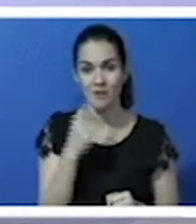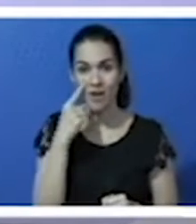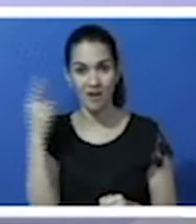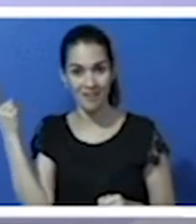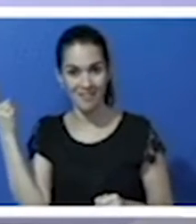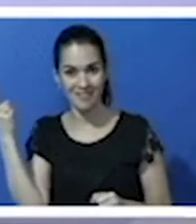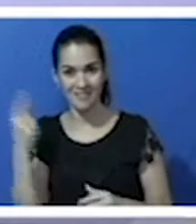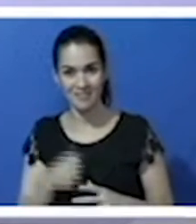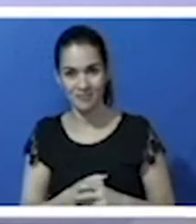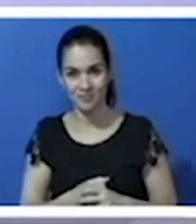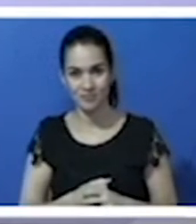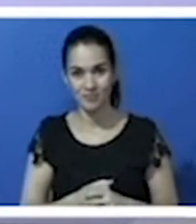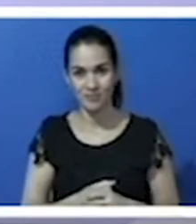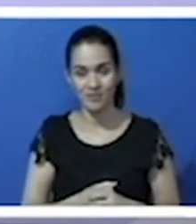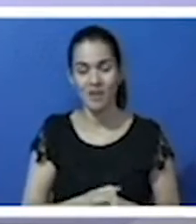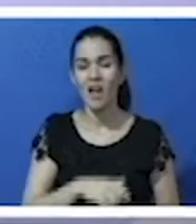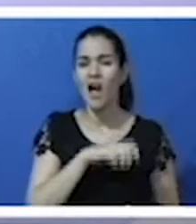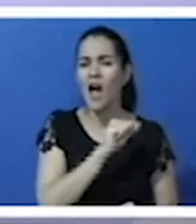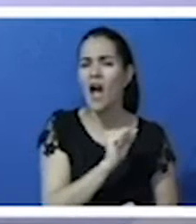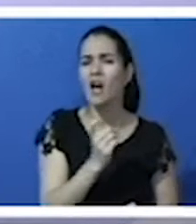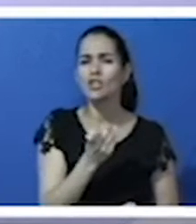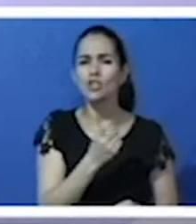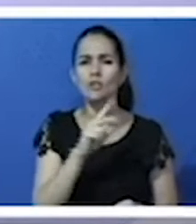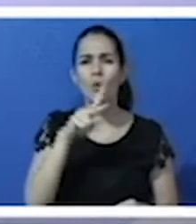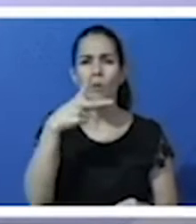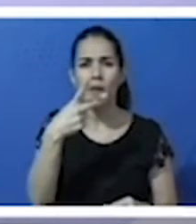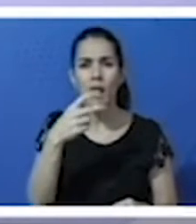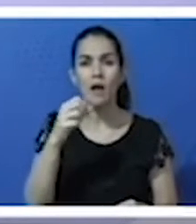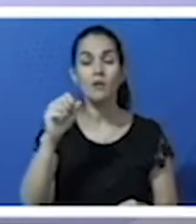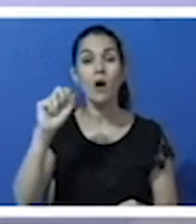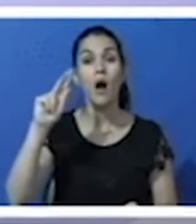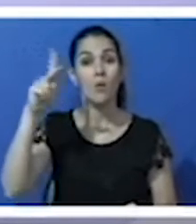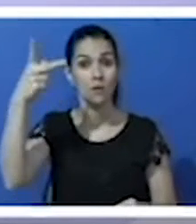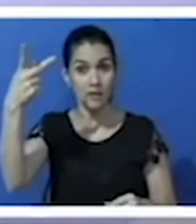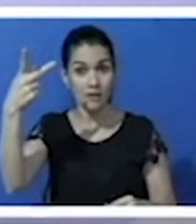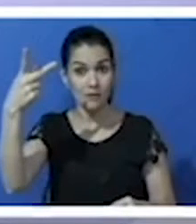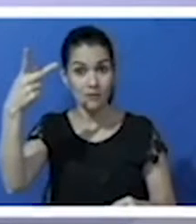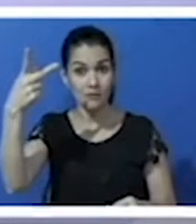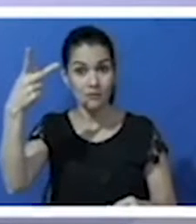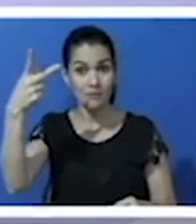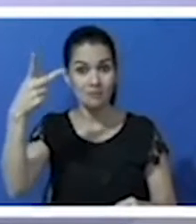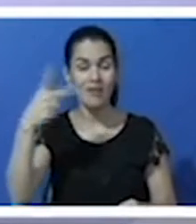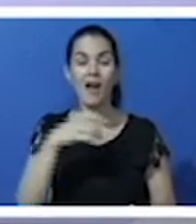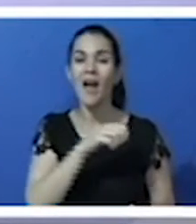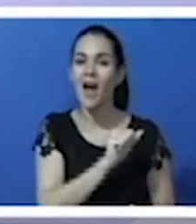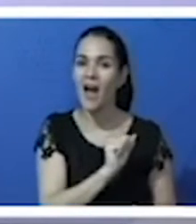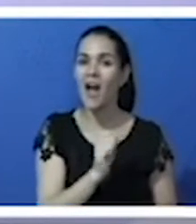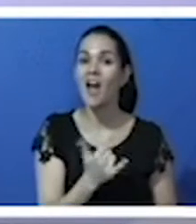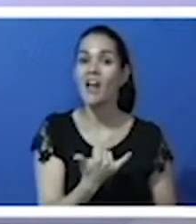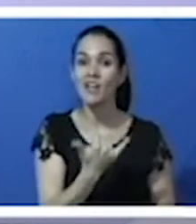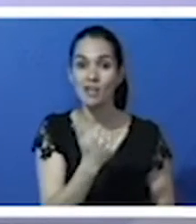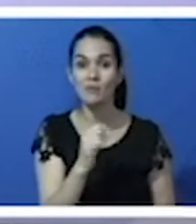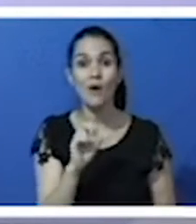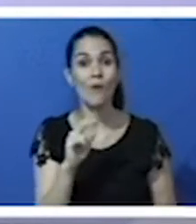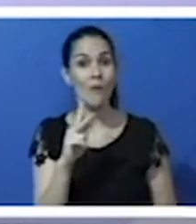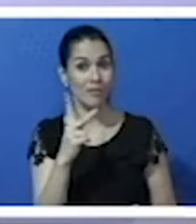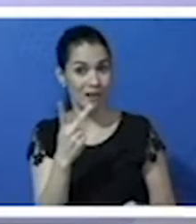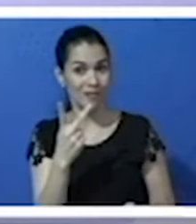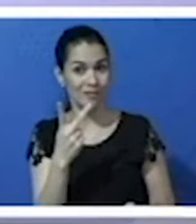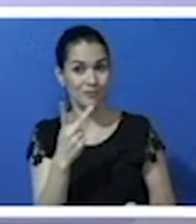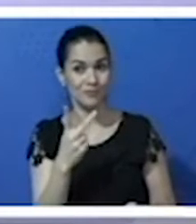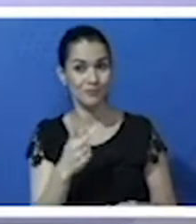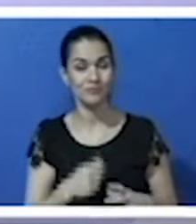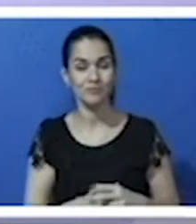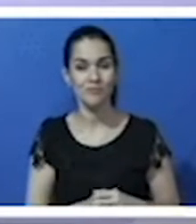ó, era ax ao quadrado elevado ao quadrado. No lugar do x ao quadrado, coloquei o y. No lugar desse